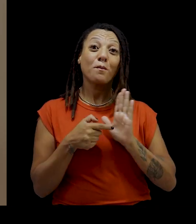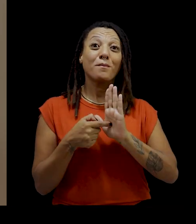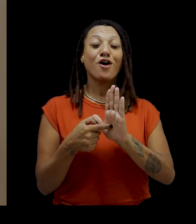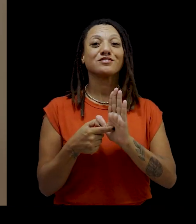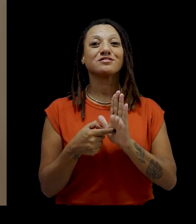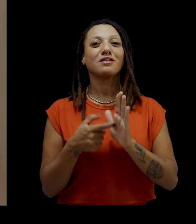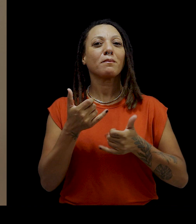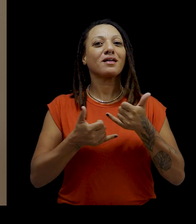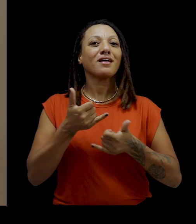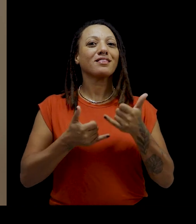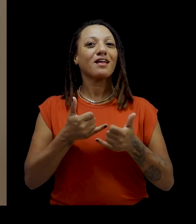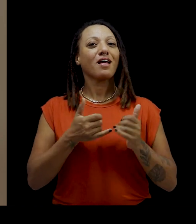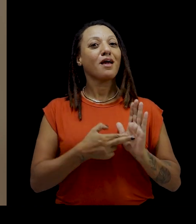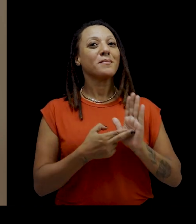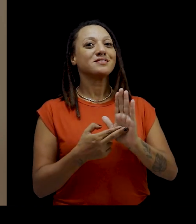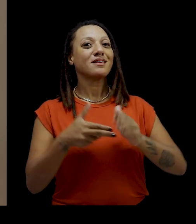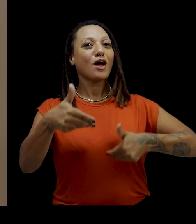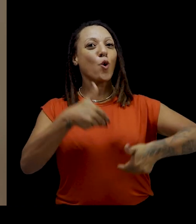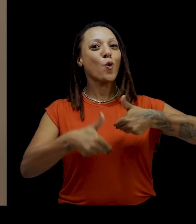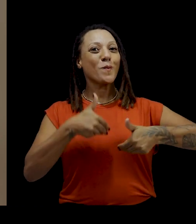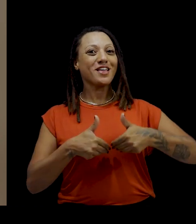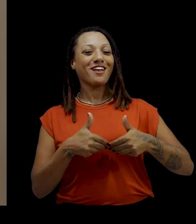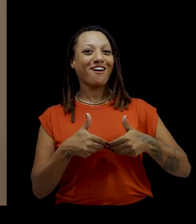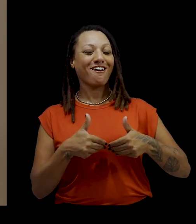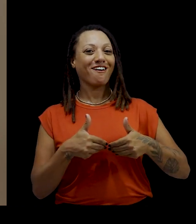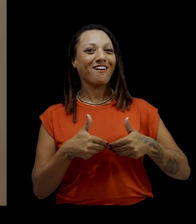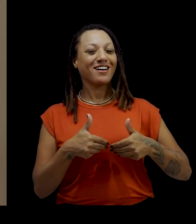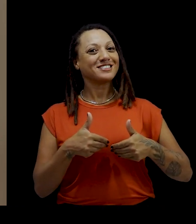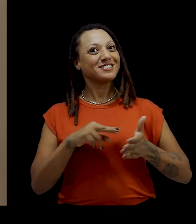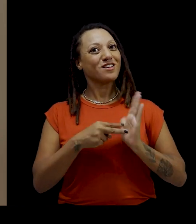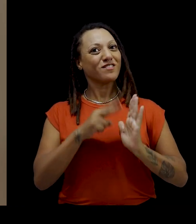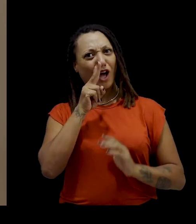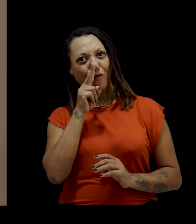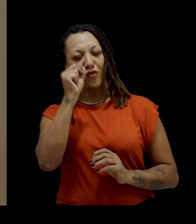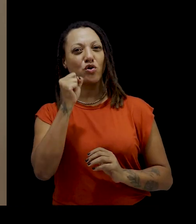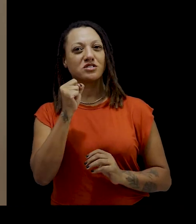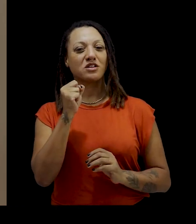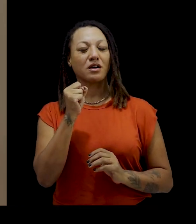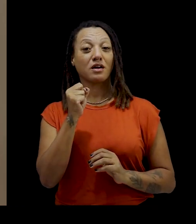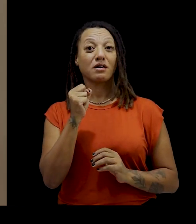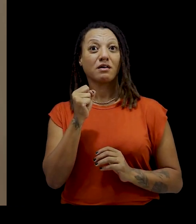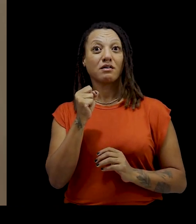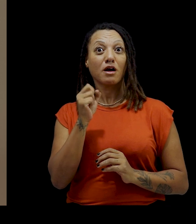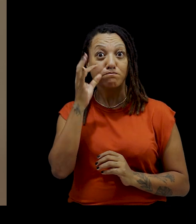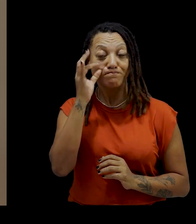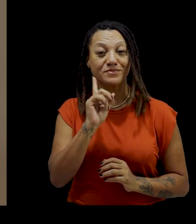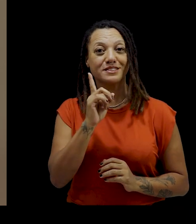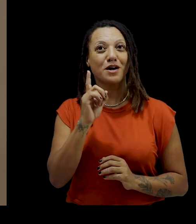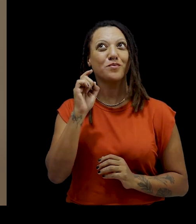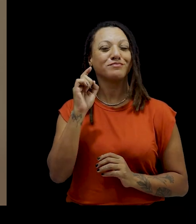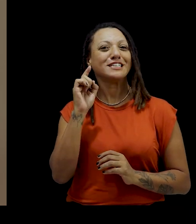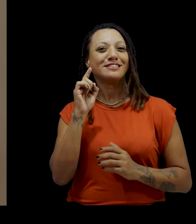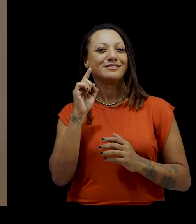imagem tem essa representação da curupira como essa força invisível, que foi um pouco que eu